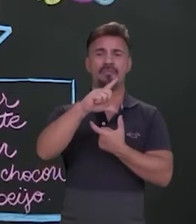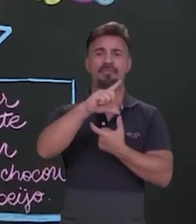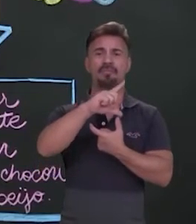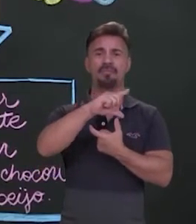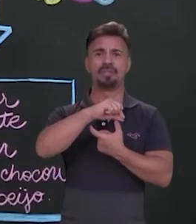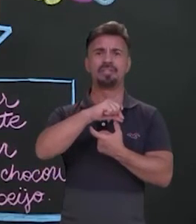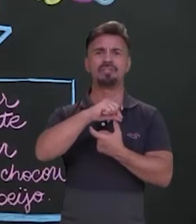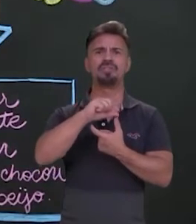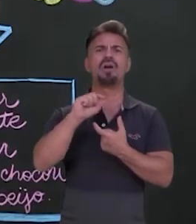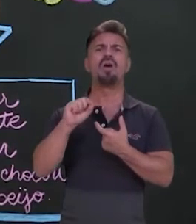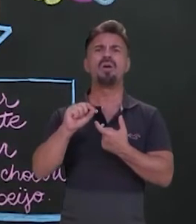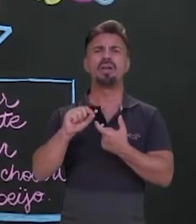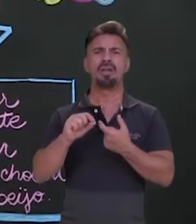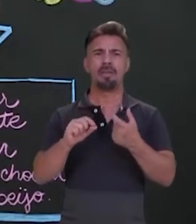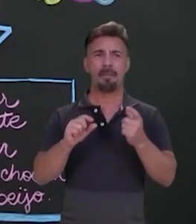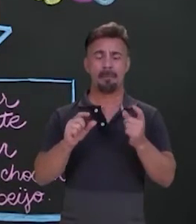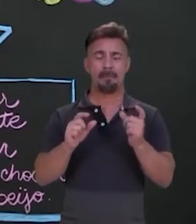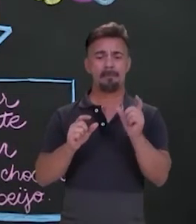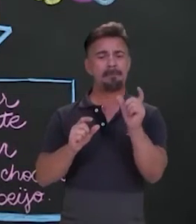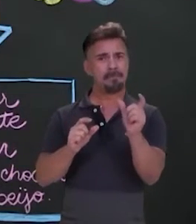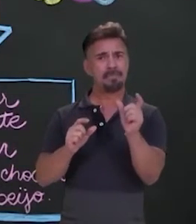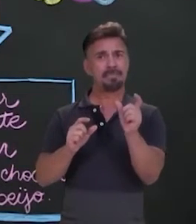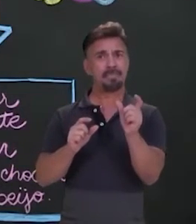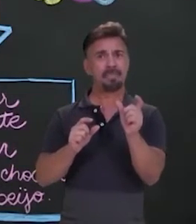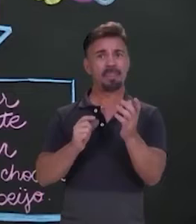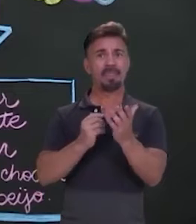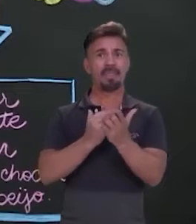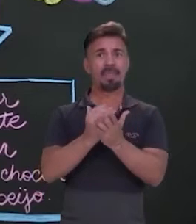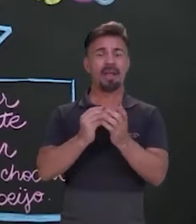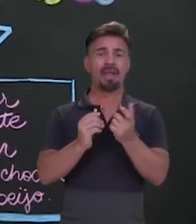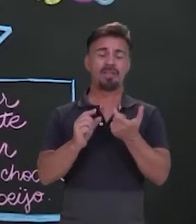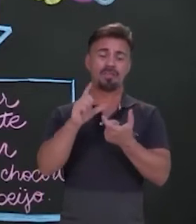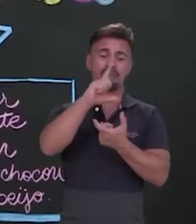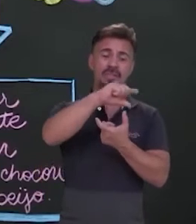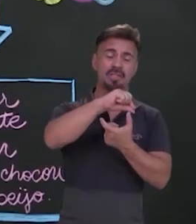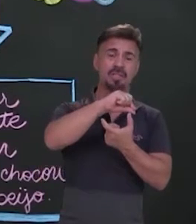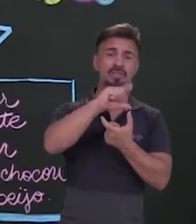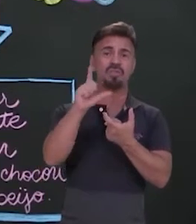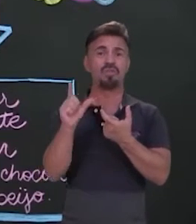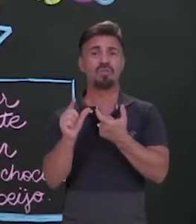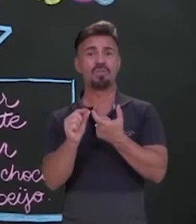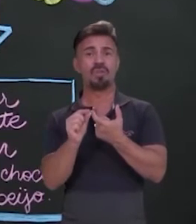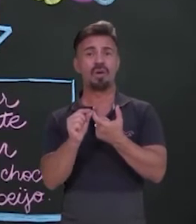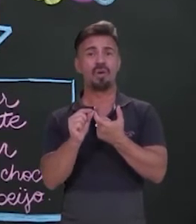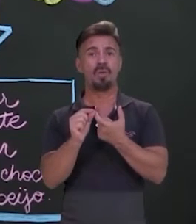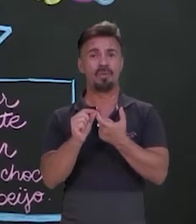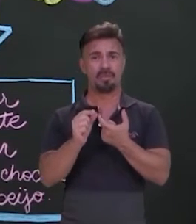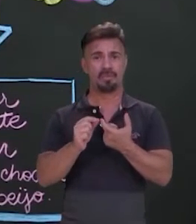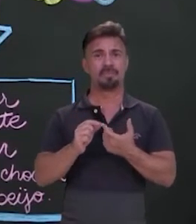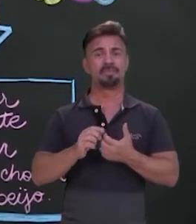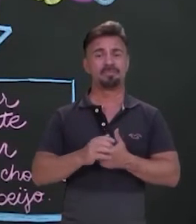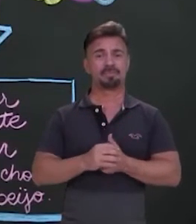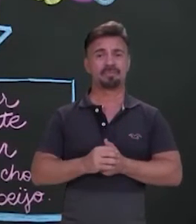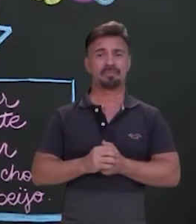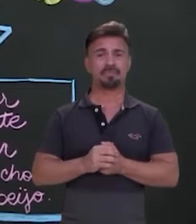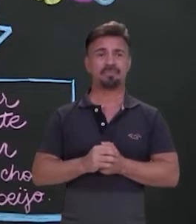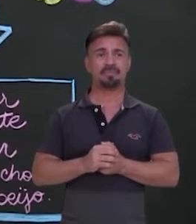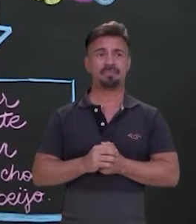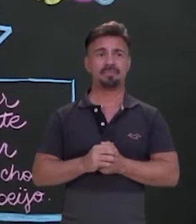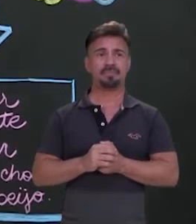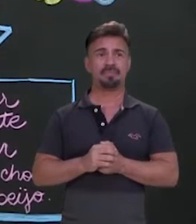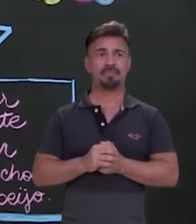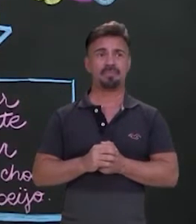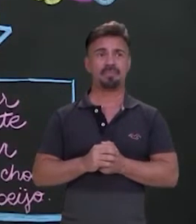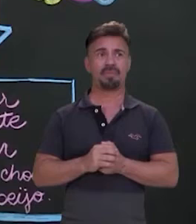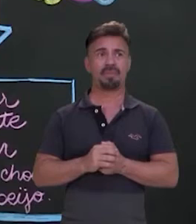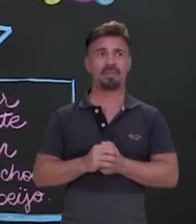são afixos? São aqueles pedacinhos de palavras que a gente coloca no início ou no final. No início a gente chama de prefixo, no final a gente chama de